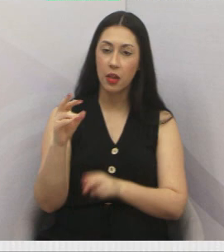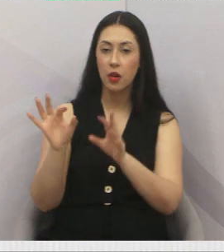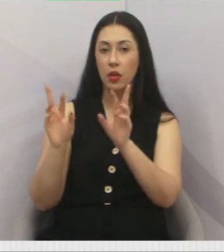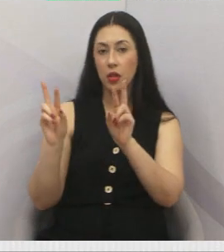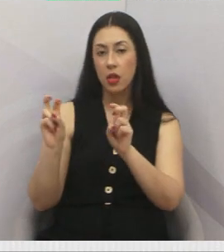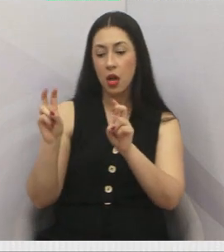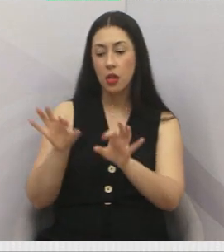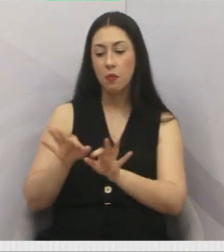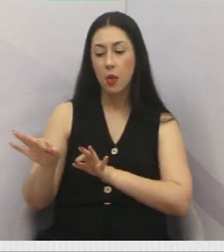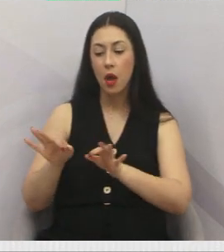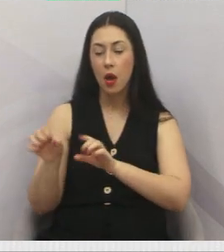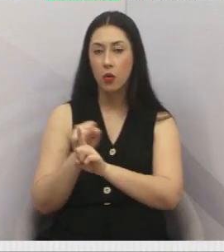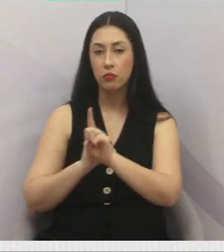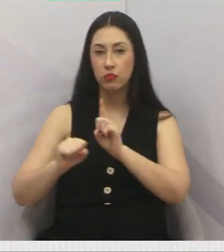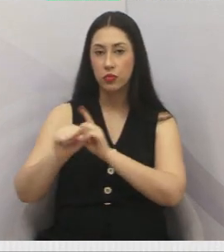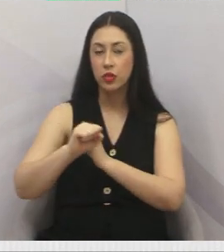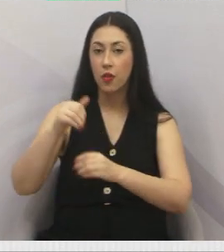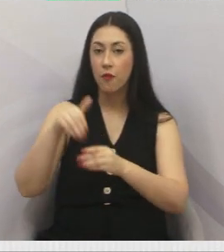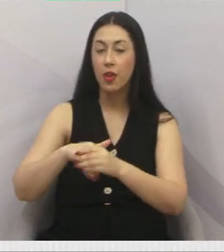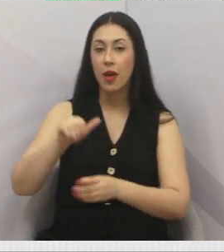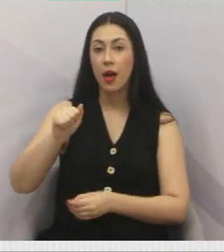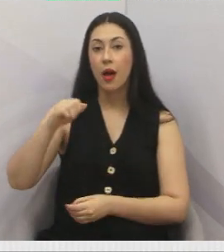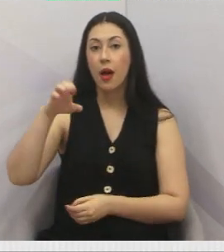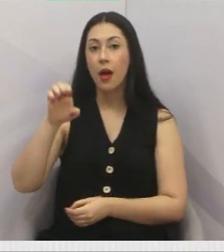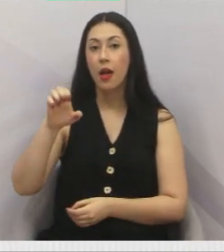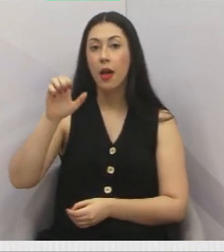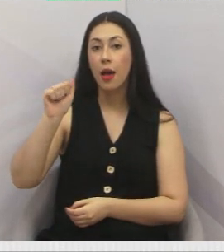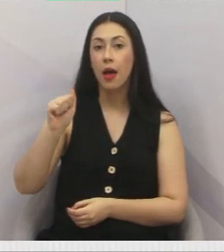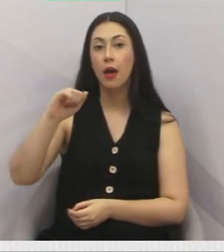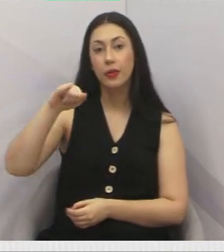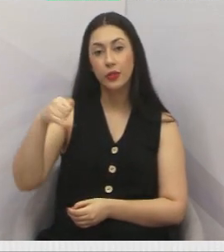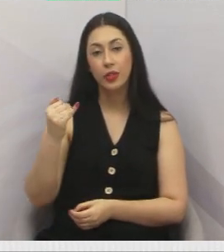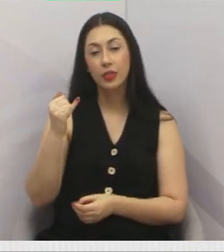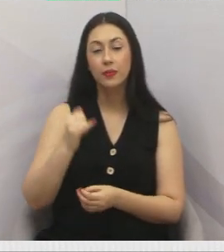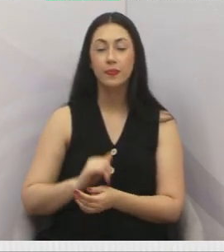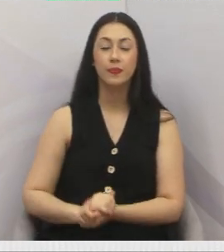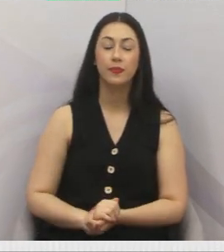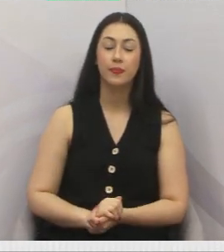Organização da Sociedade Civil, um voto AEAJ. Próximo voto.